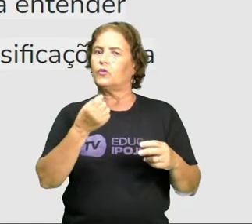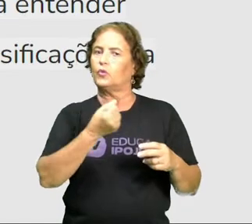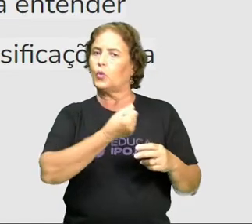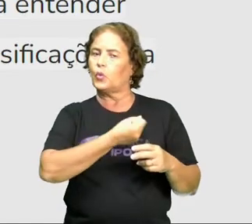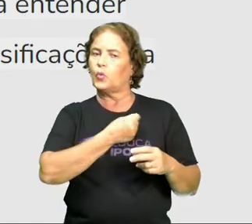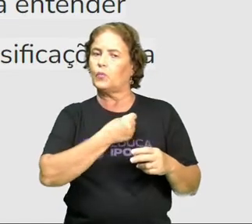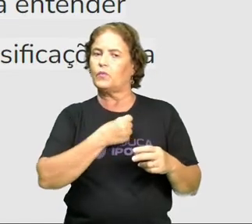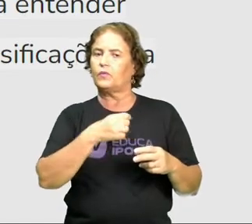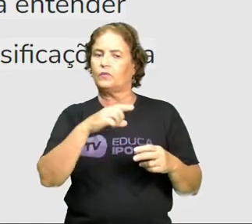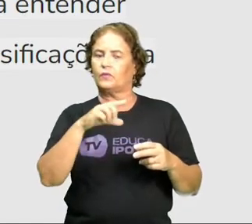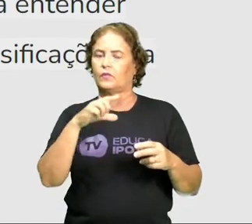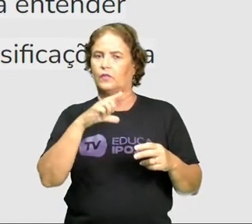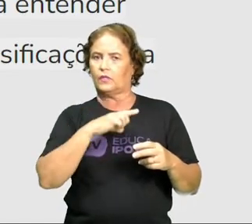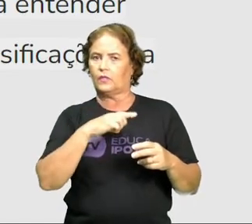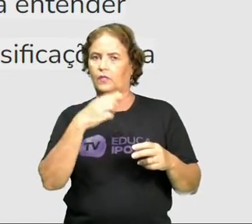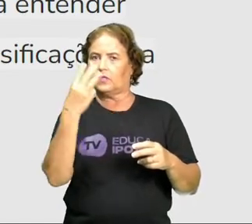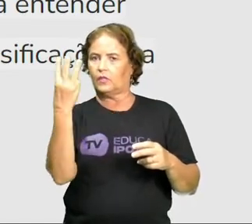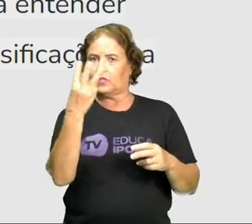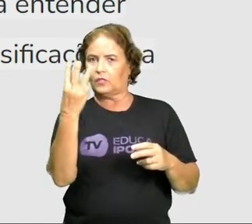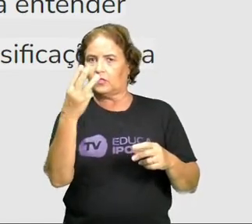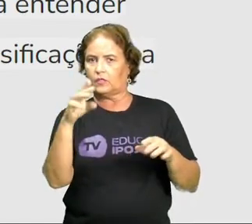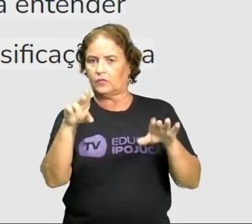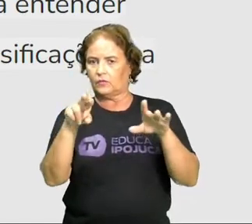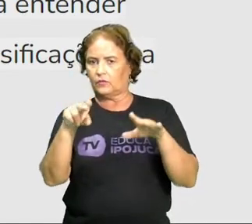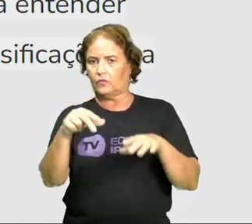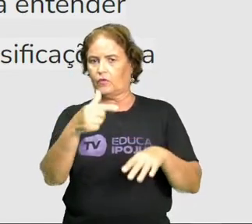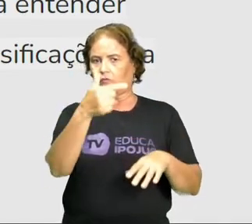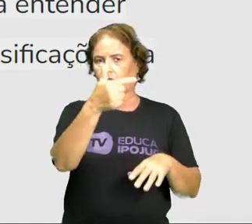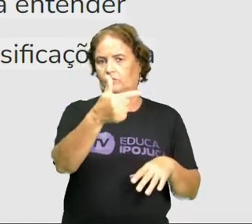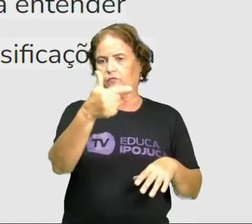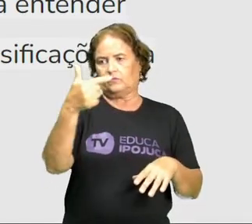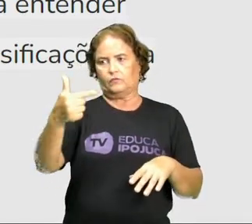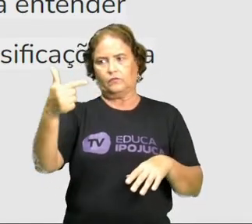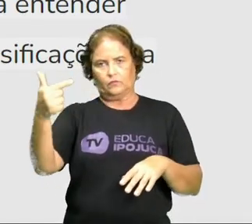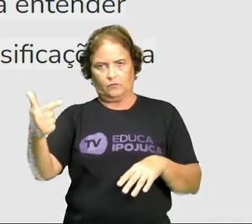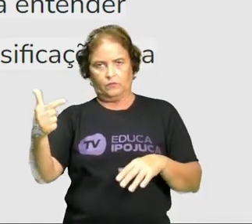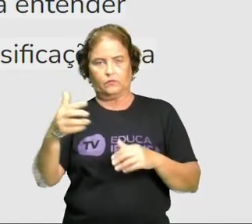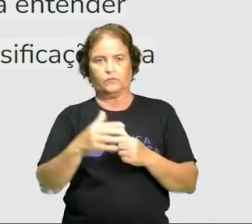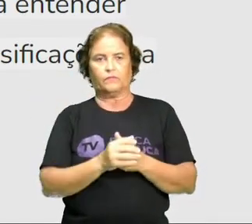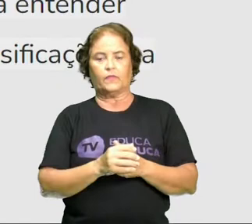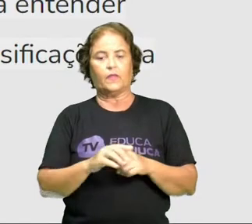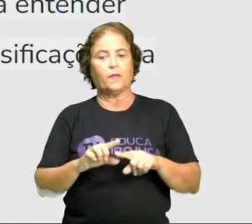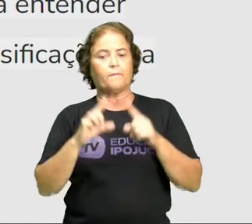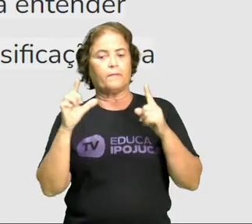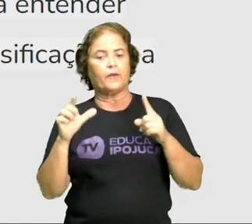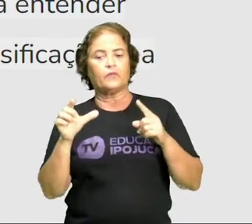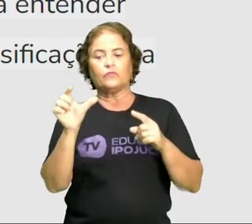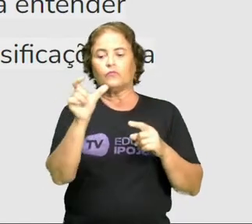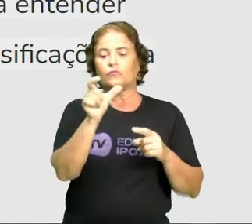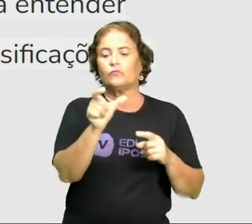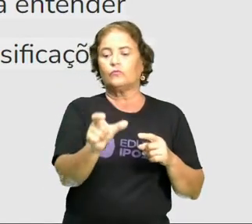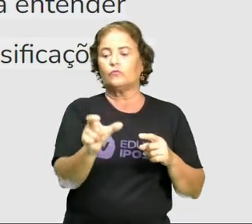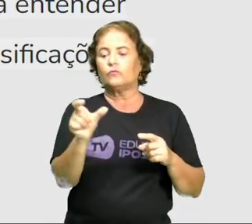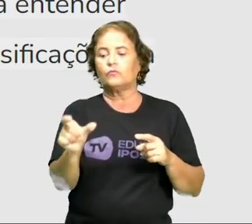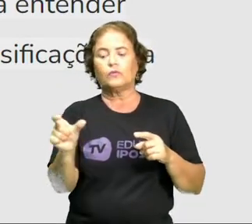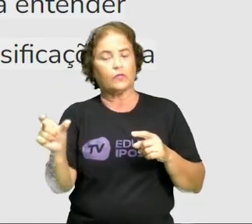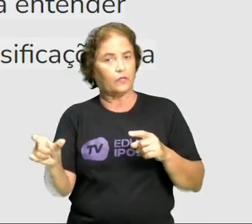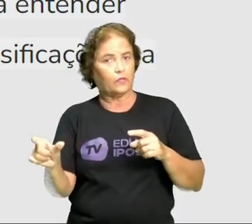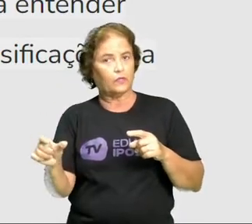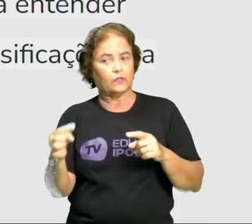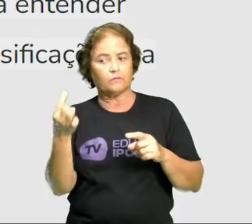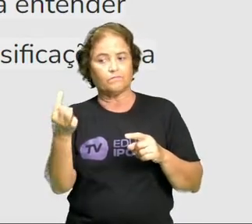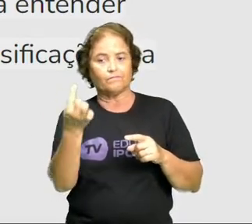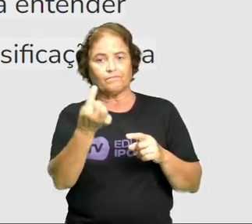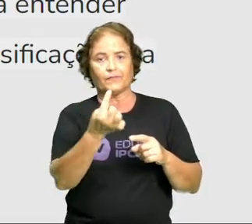iguais, 222. Porém, o local onde cada um se encontra obtém